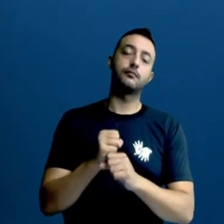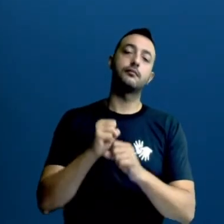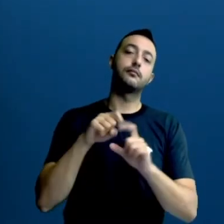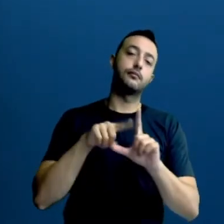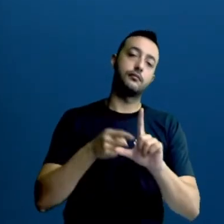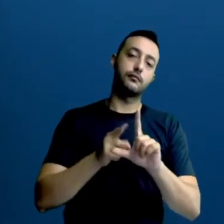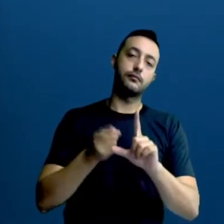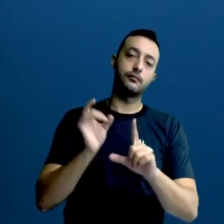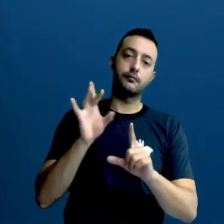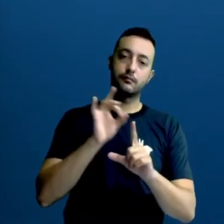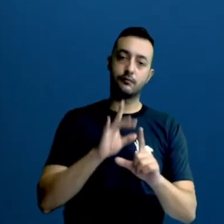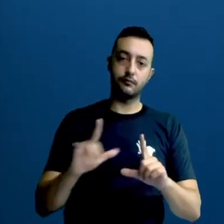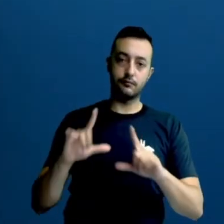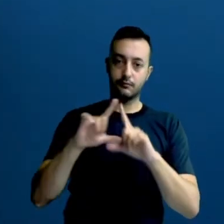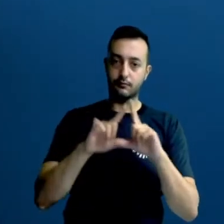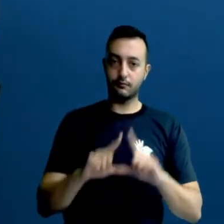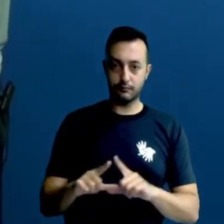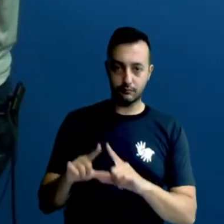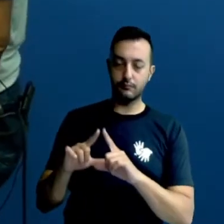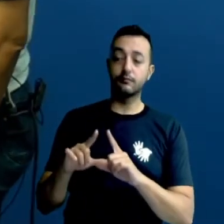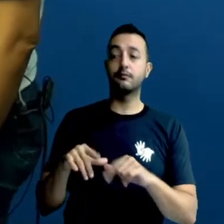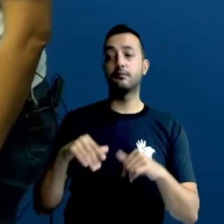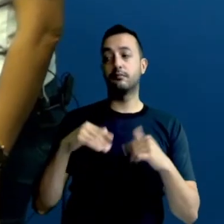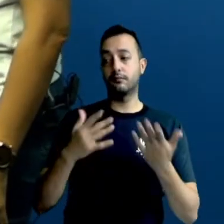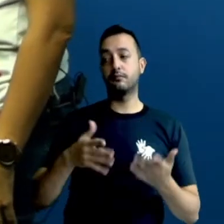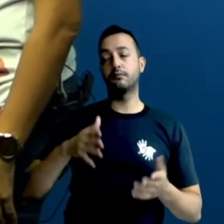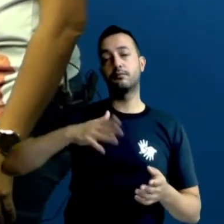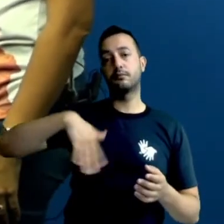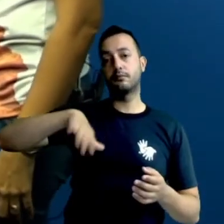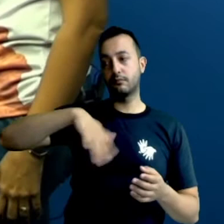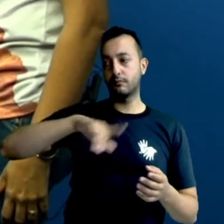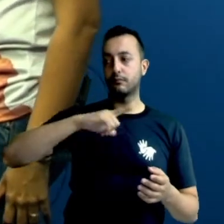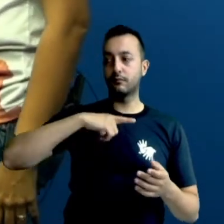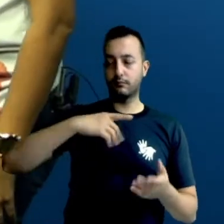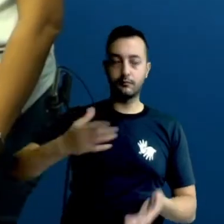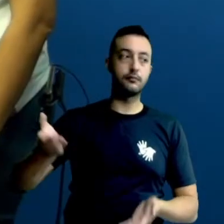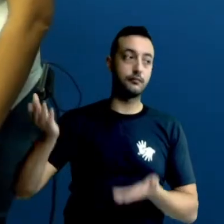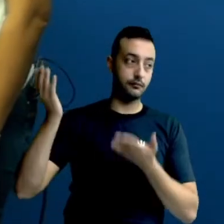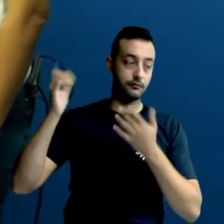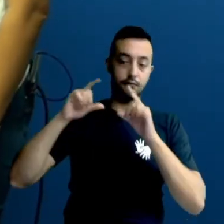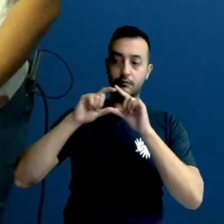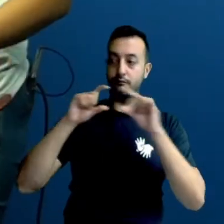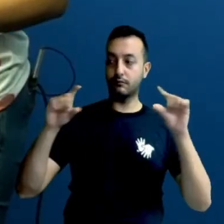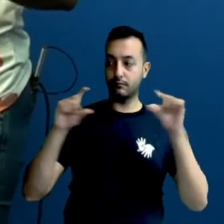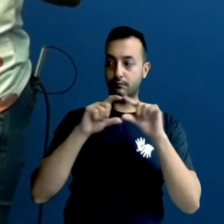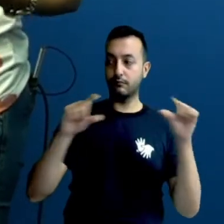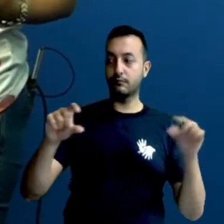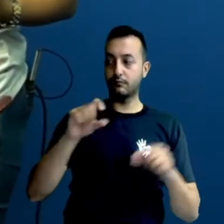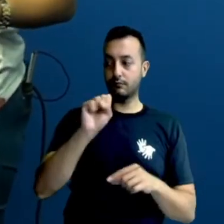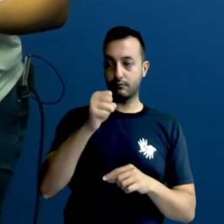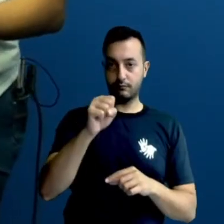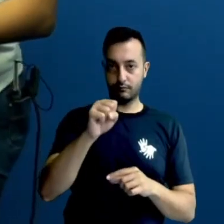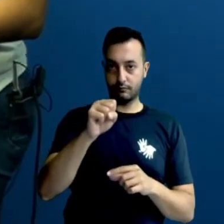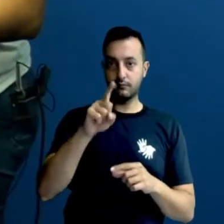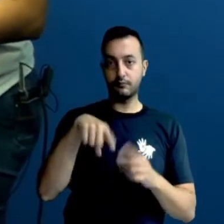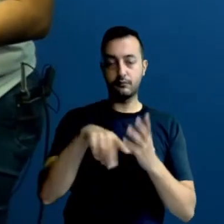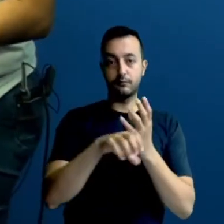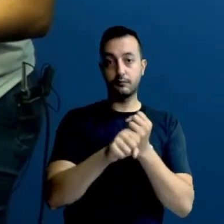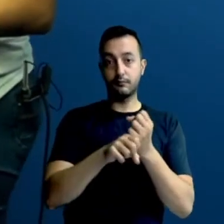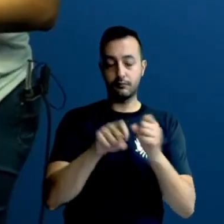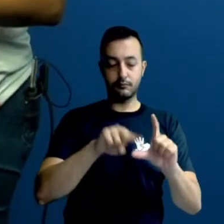cada triângulo, ok? E a fórmula geral está aqui, ó. S é a soma dos ângulos